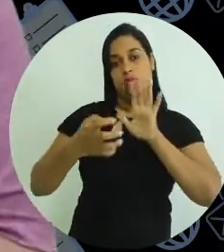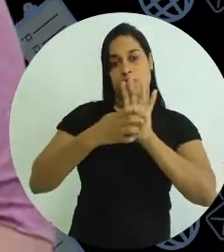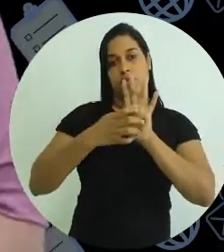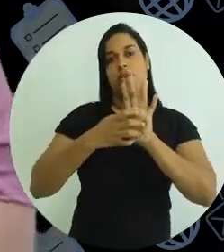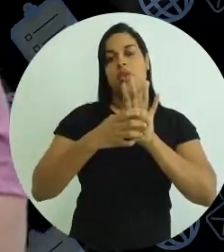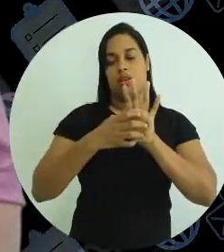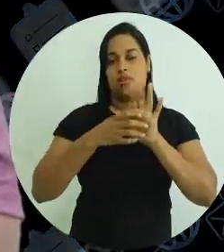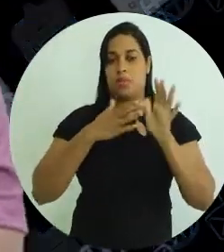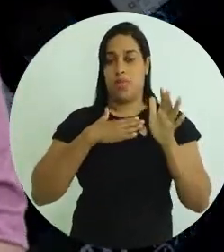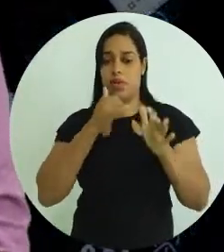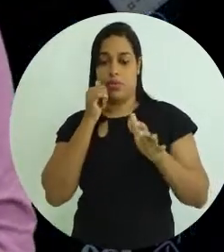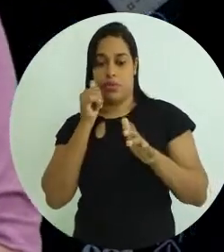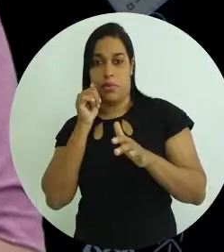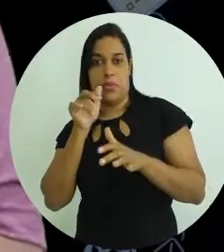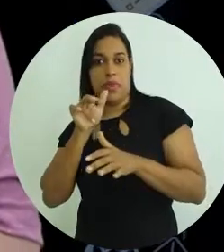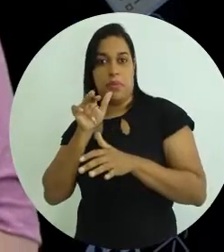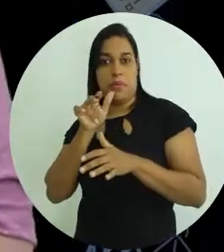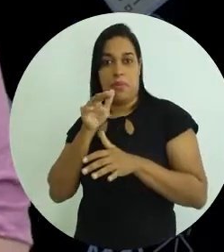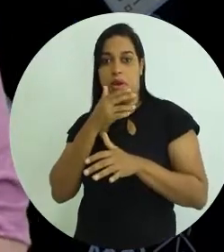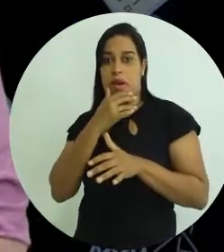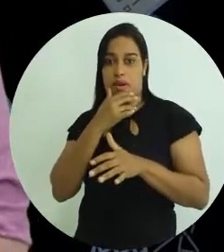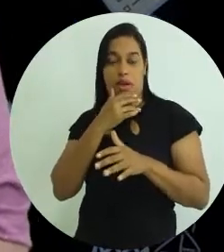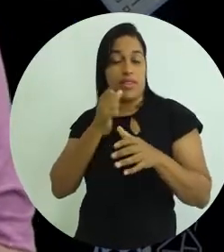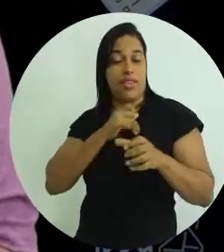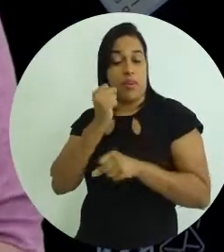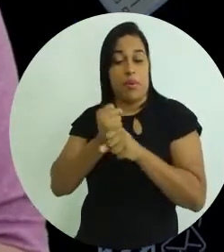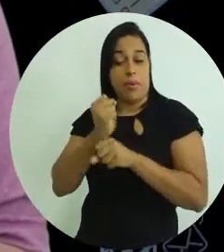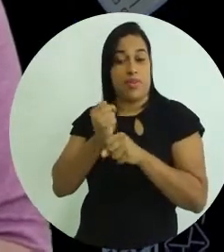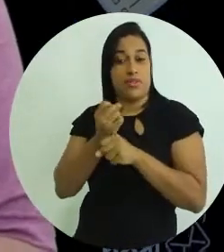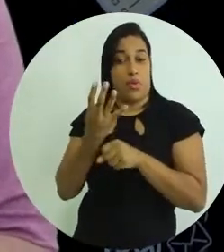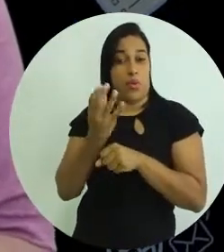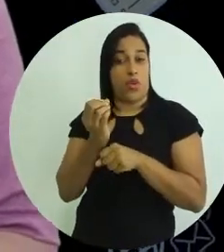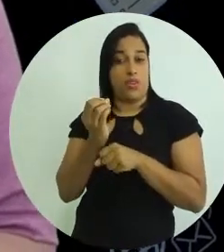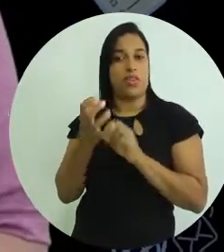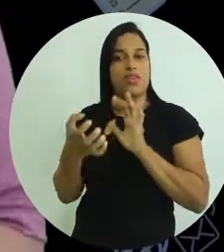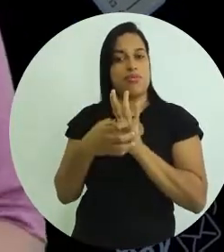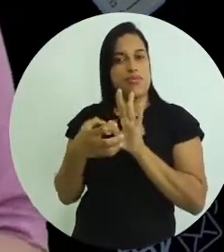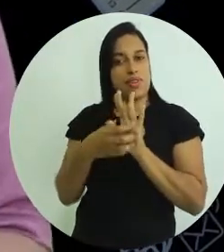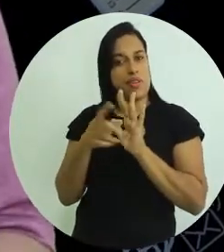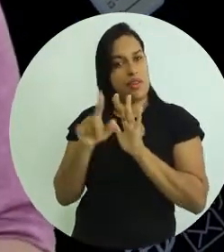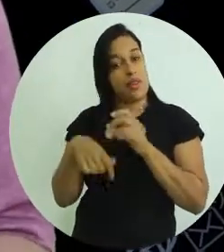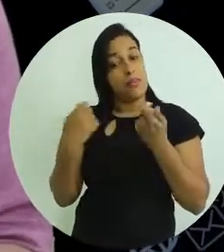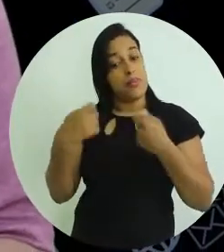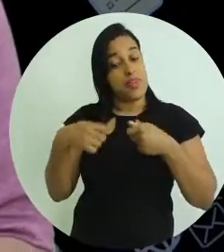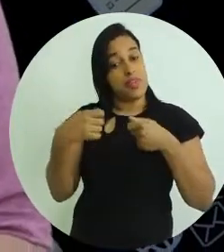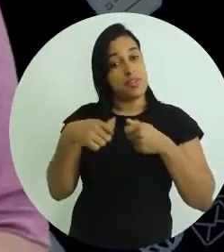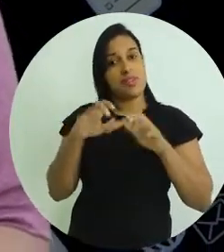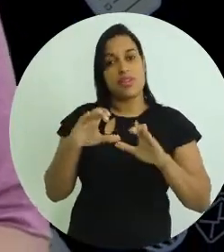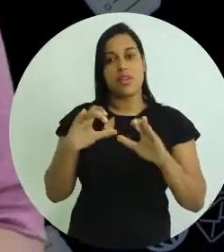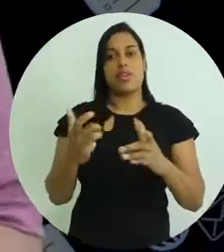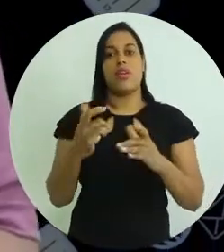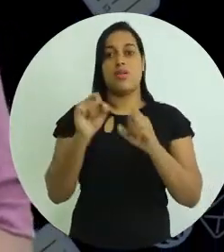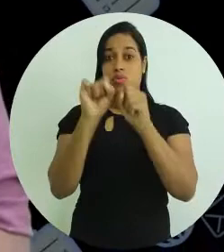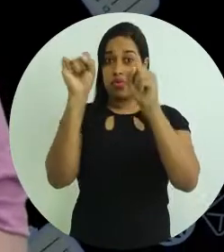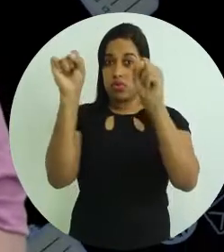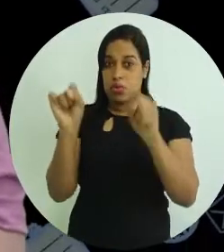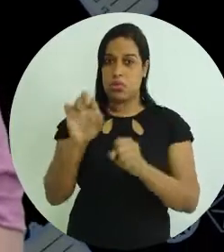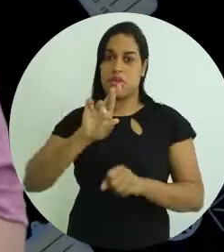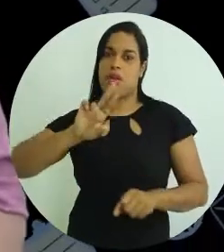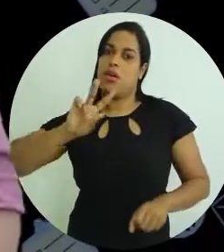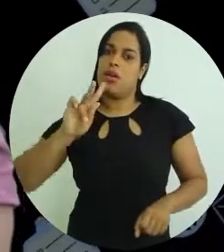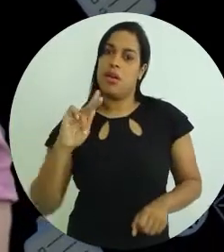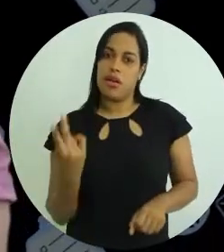armazém da minha irmã Maria tem 40 funcionários. Então provavelmente ela precisa, obviamente, de um módulo de recursos